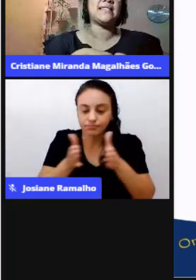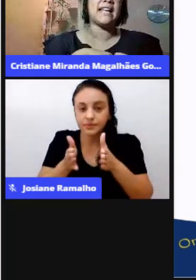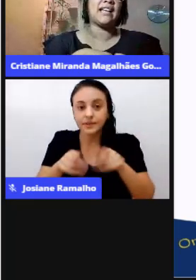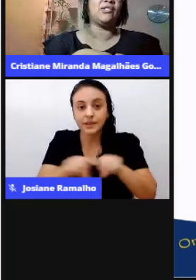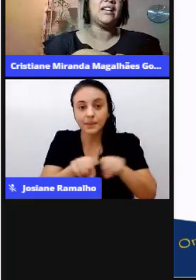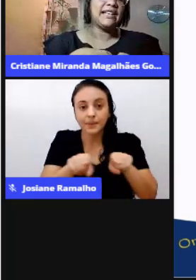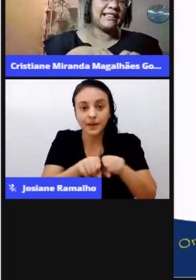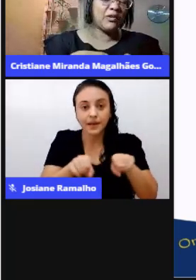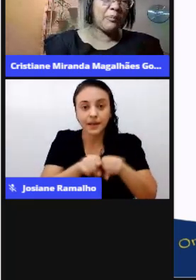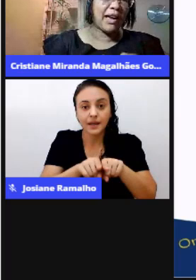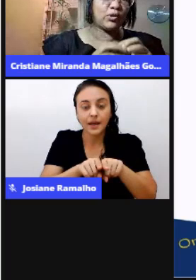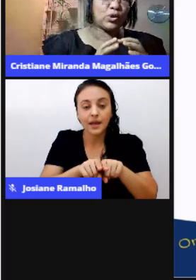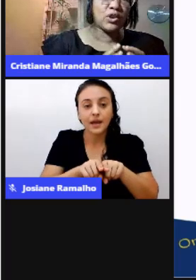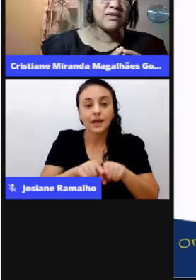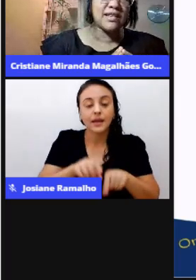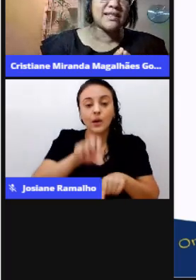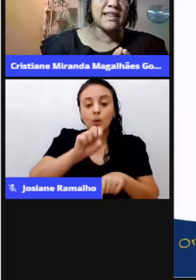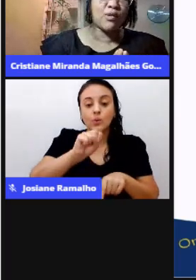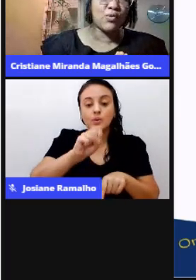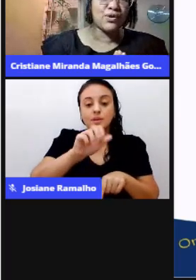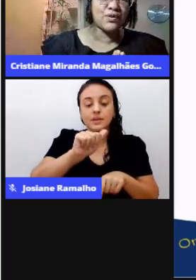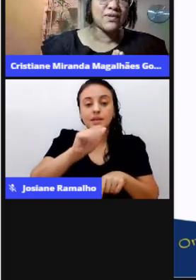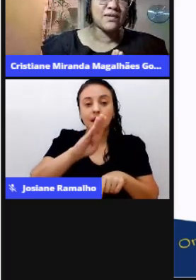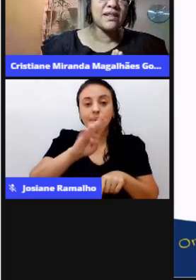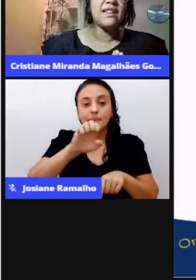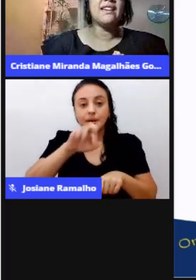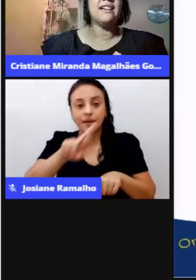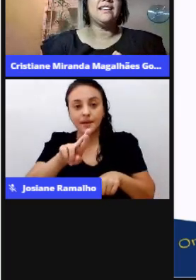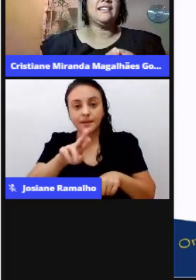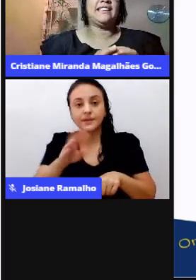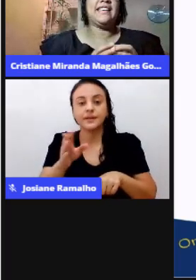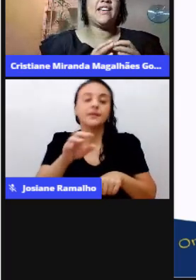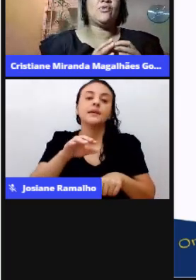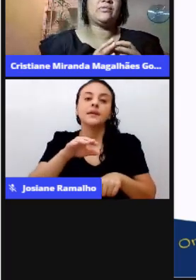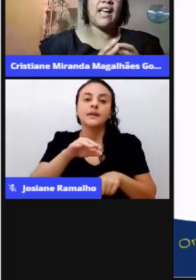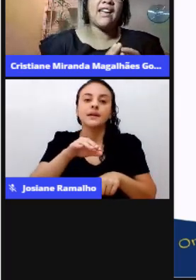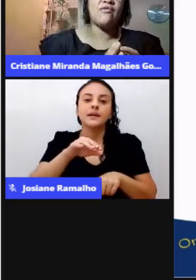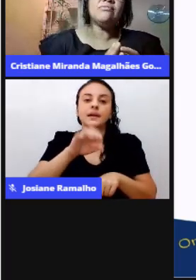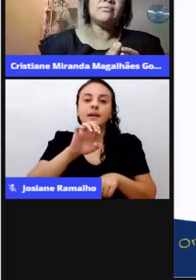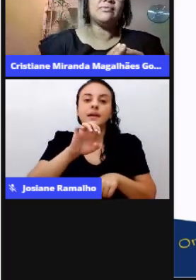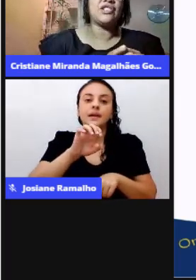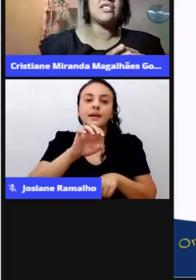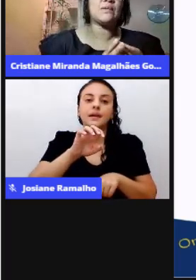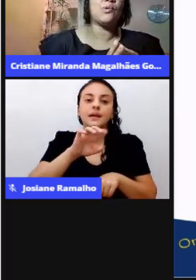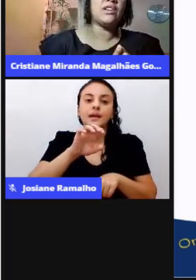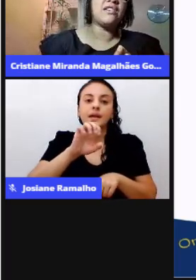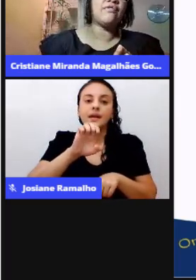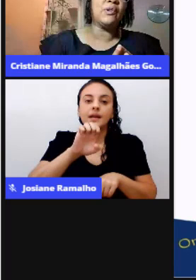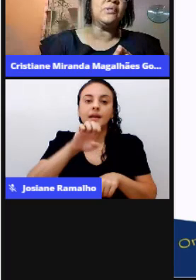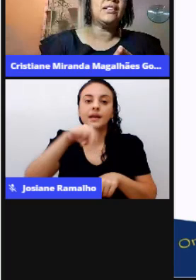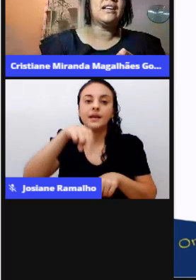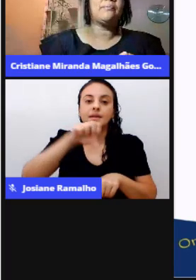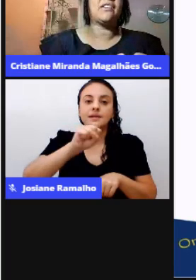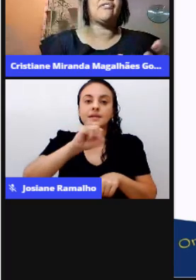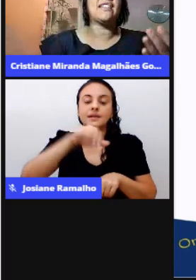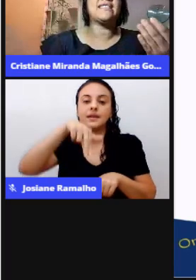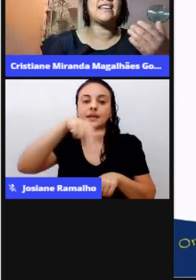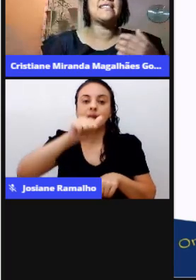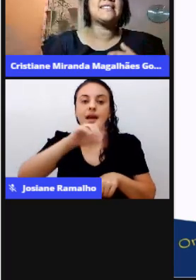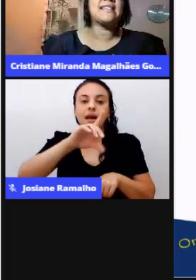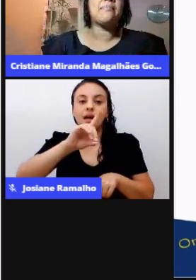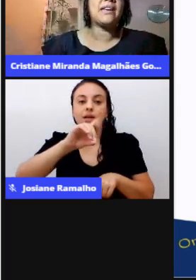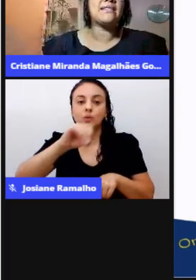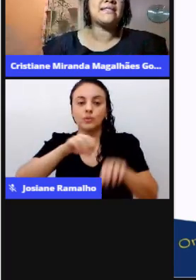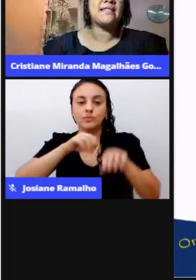saber ensinado. Então, eu pego todos esses recursos que eu tenho disponível para